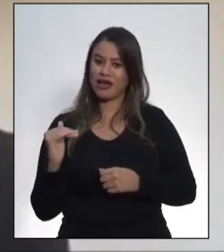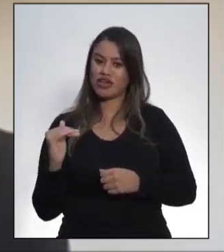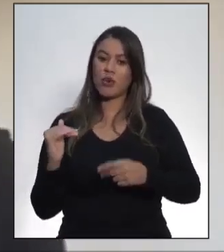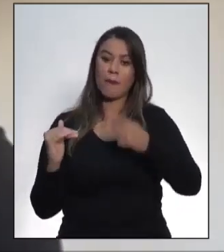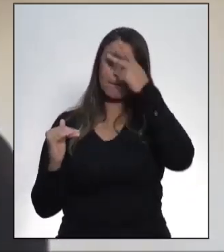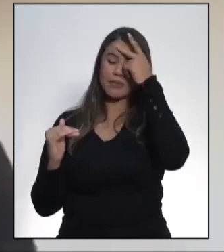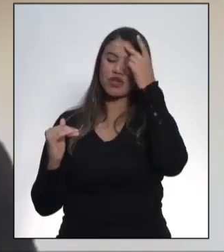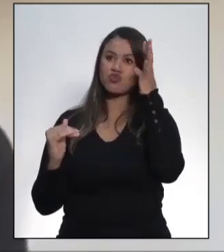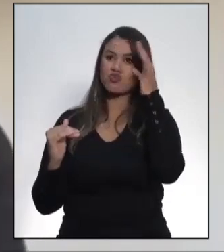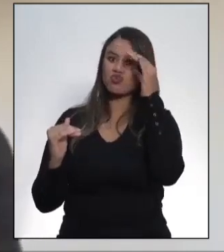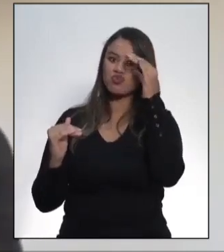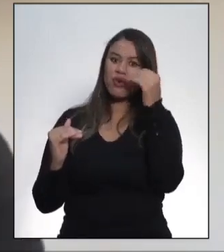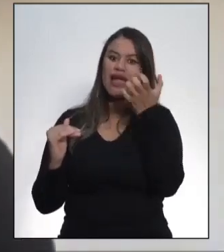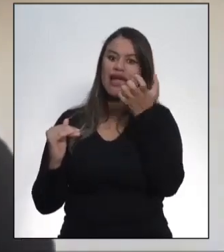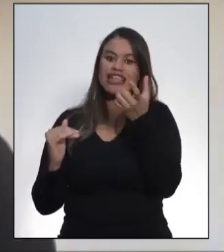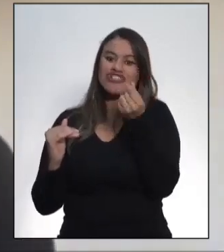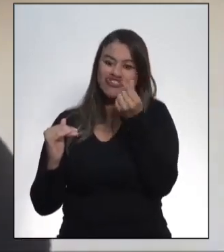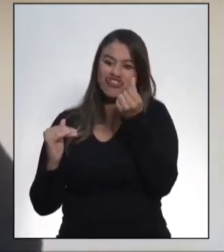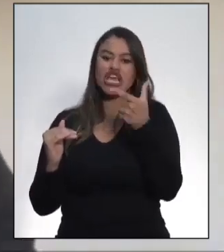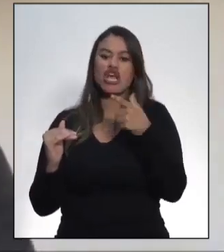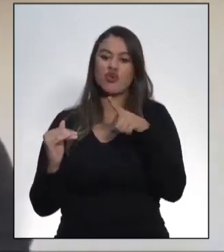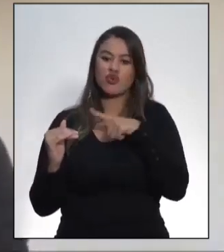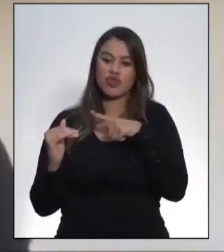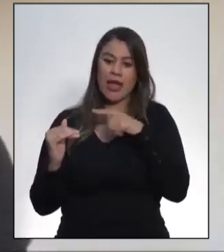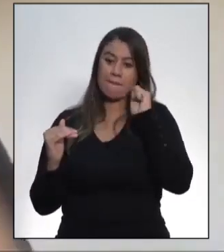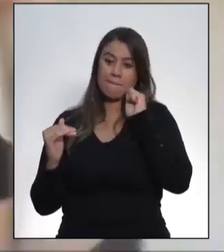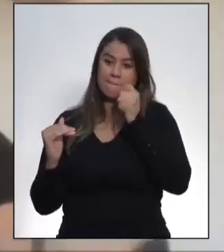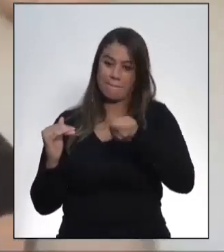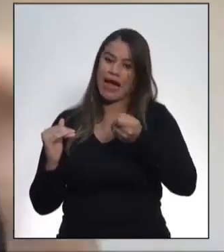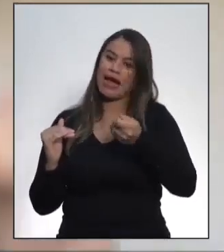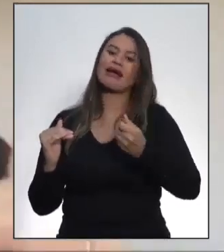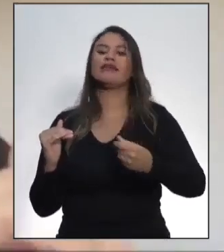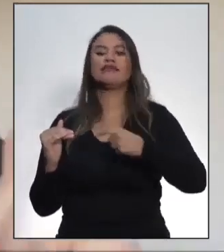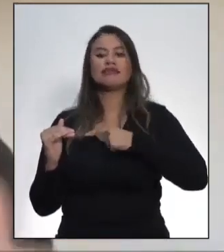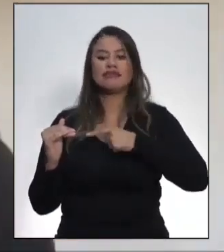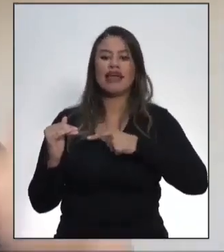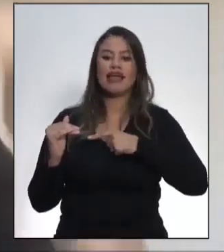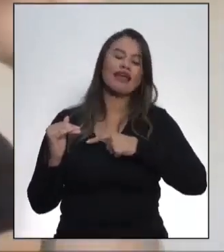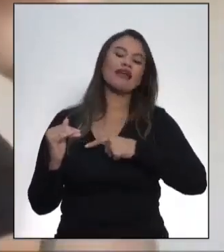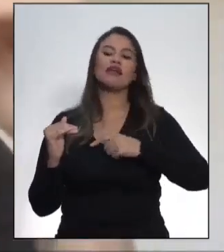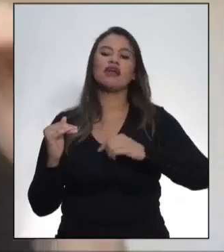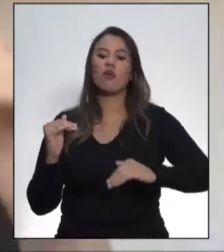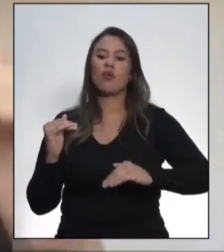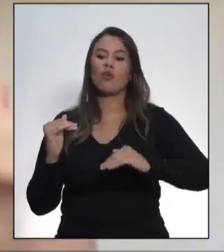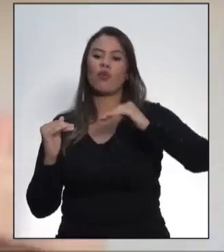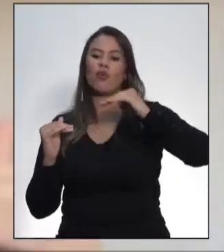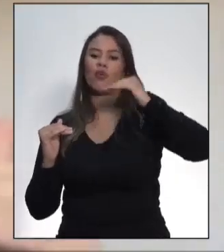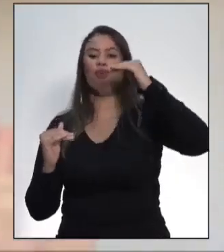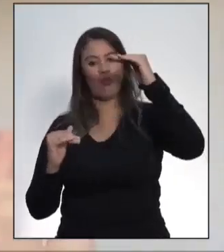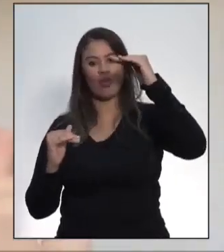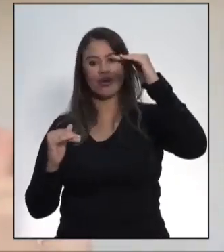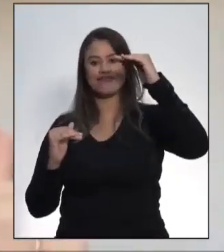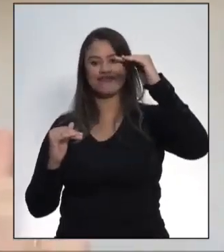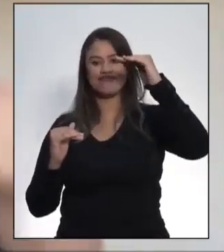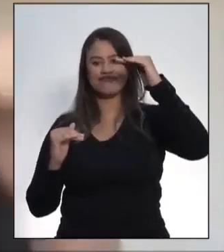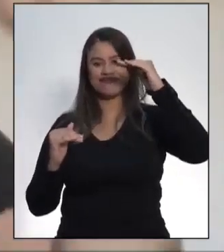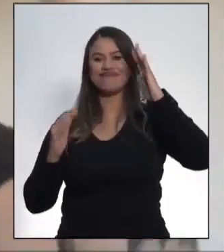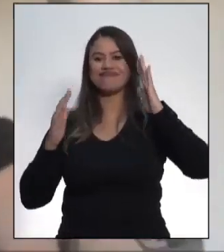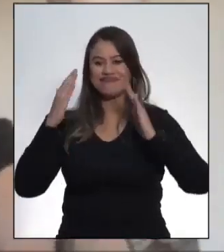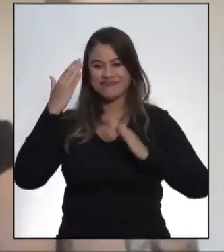pessoas que tenha aquele dinheiro, que esteja disposta a gastar menos dinheiro, seja um volume maior.